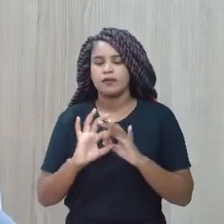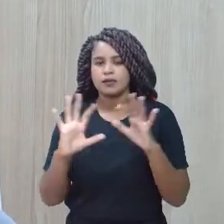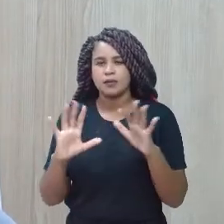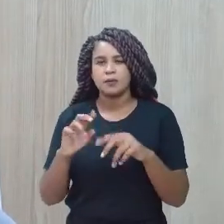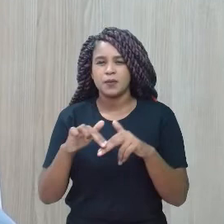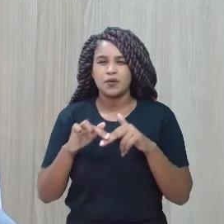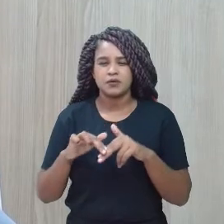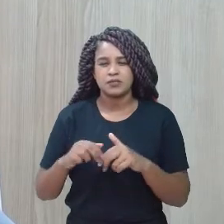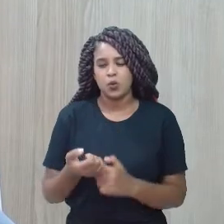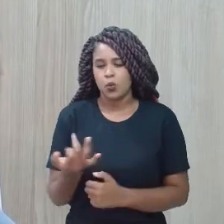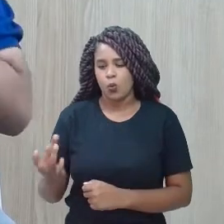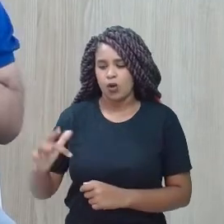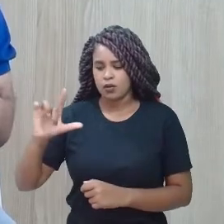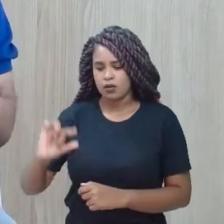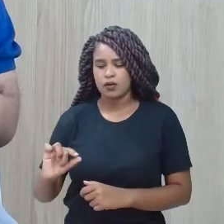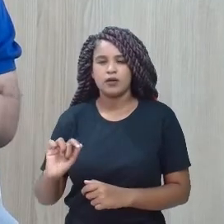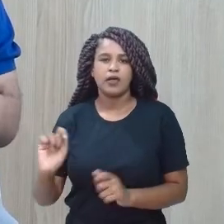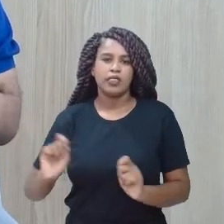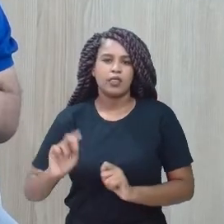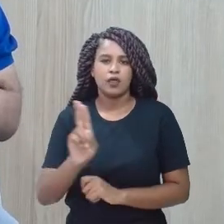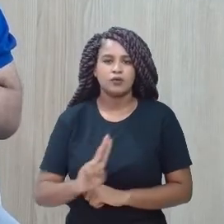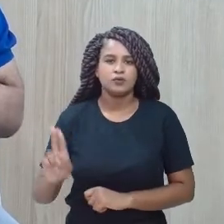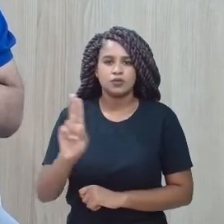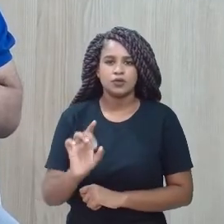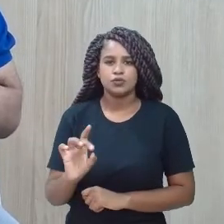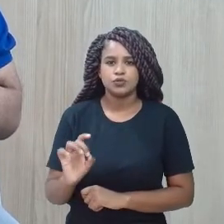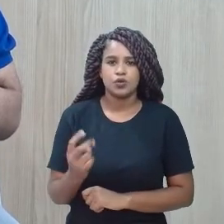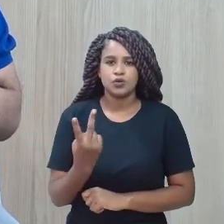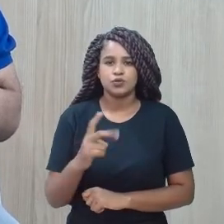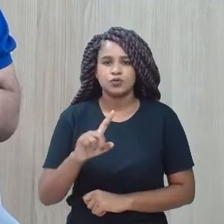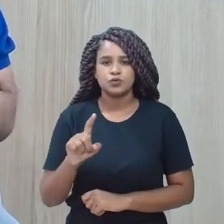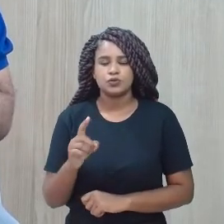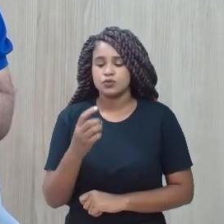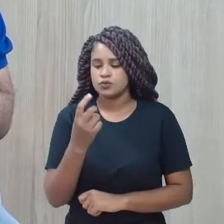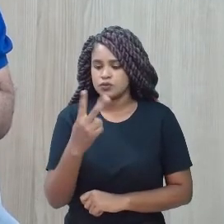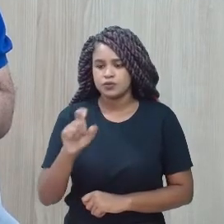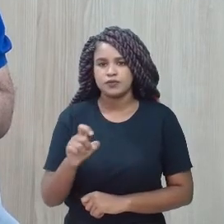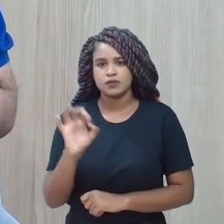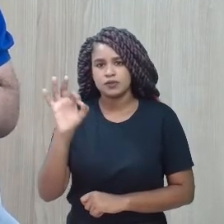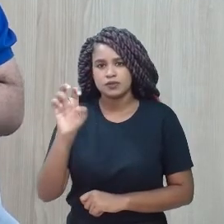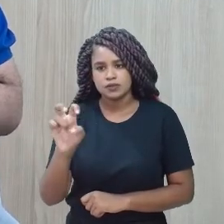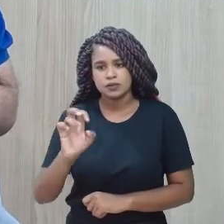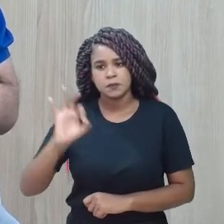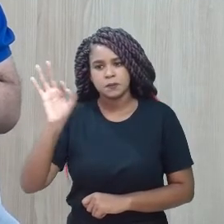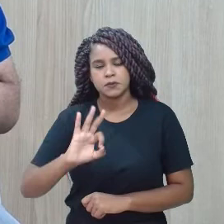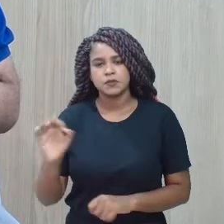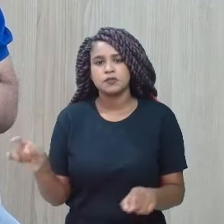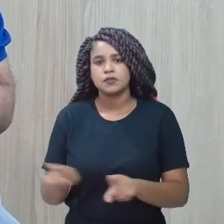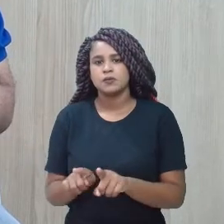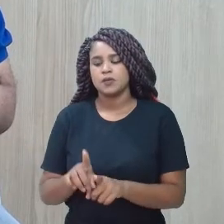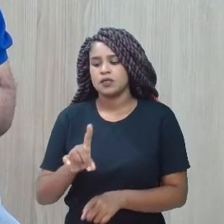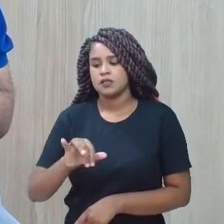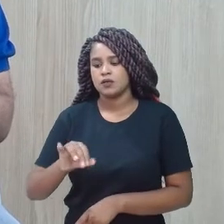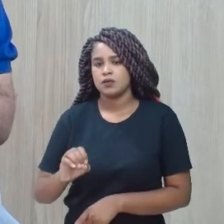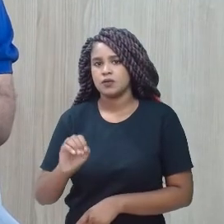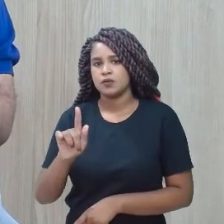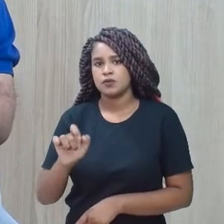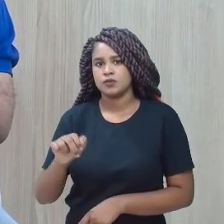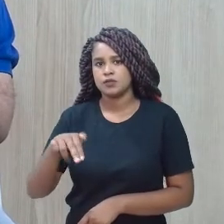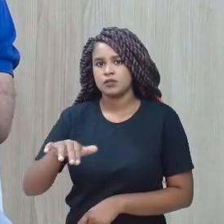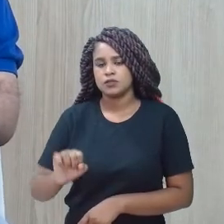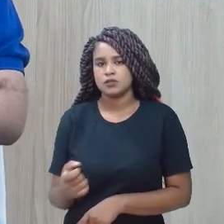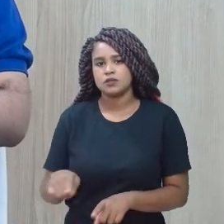né, dessa água potável, né, apenas 2,5%. Passou aqui também o Diógenes,